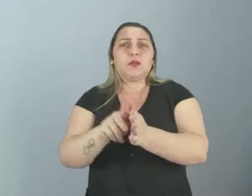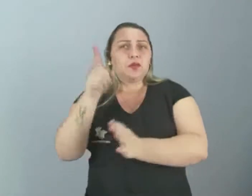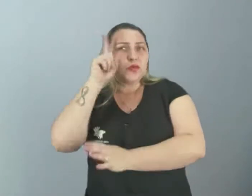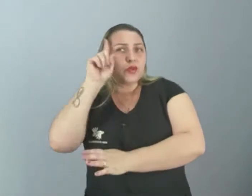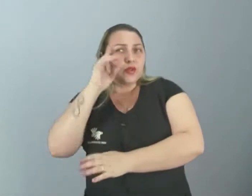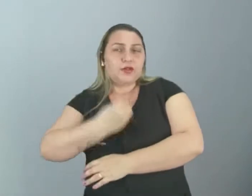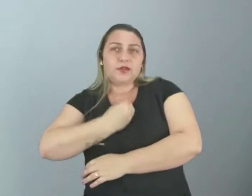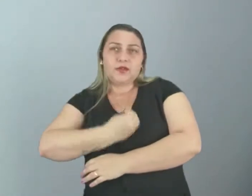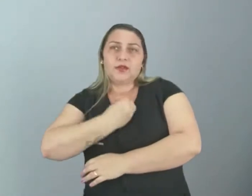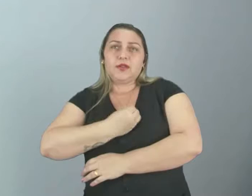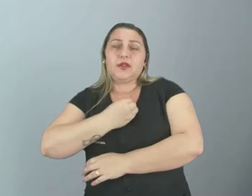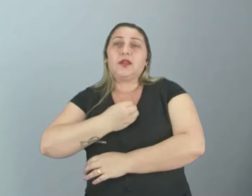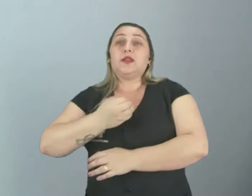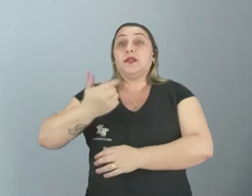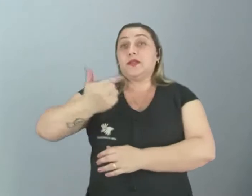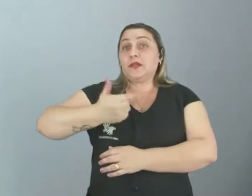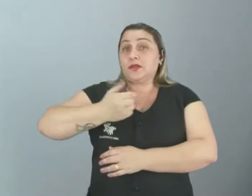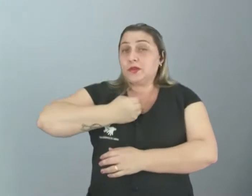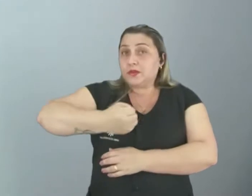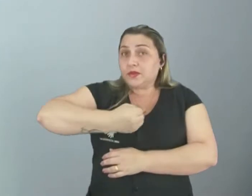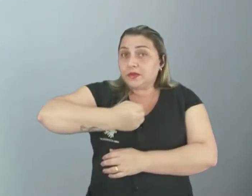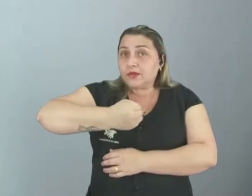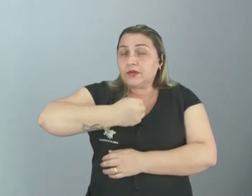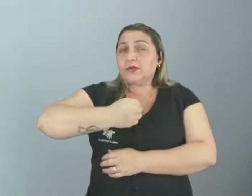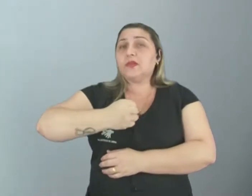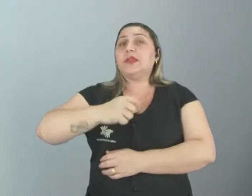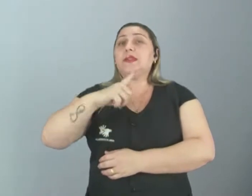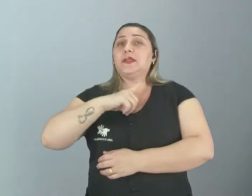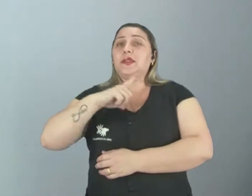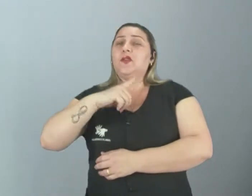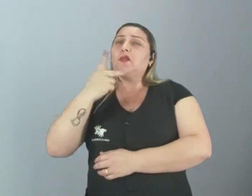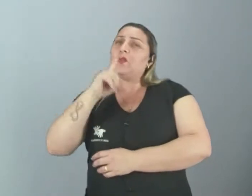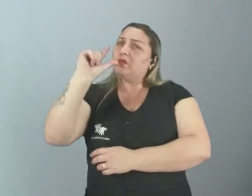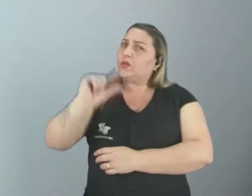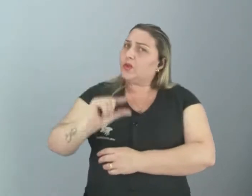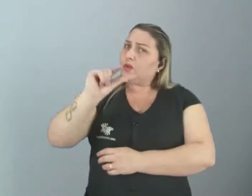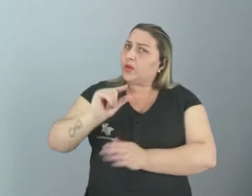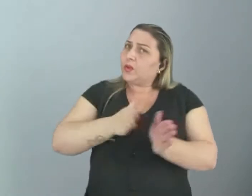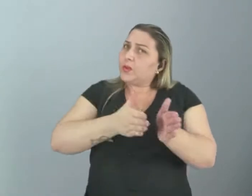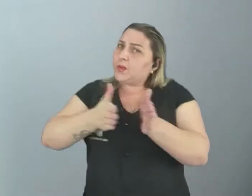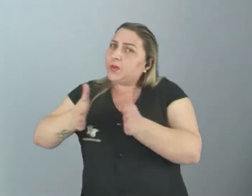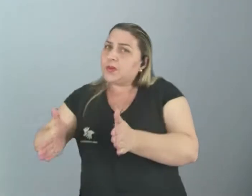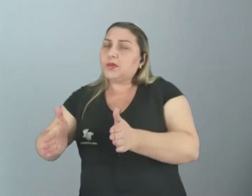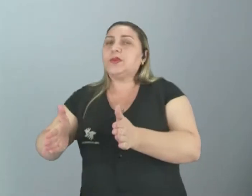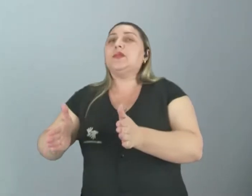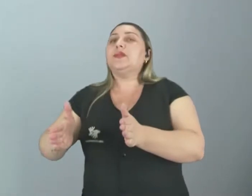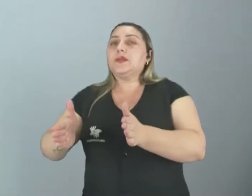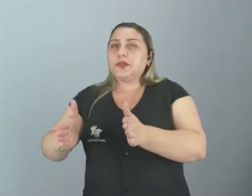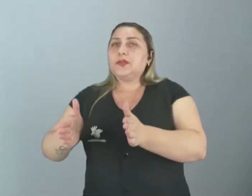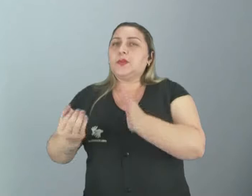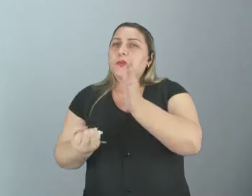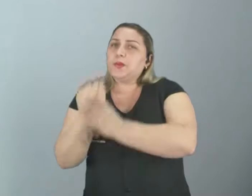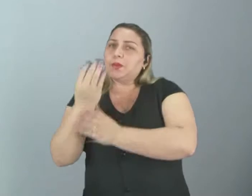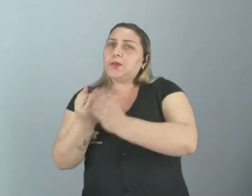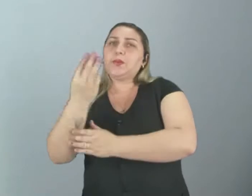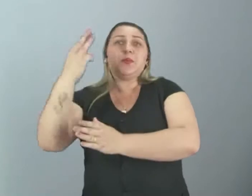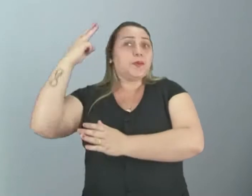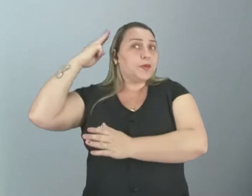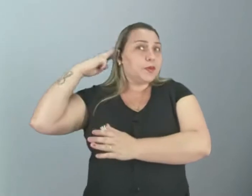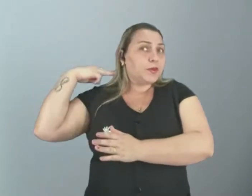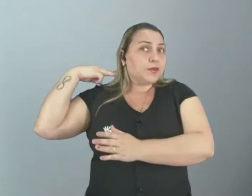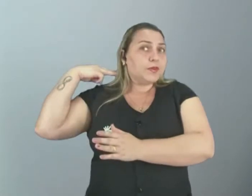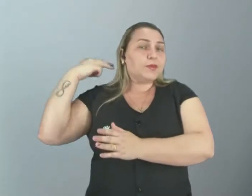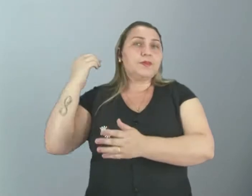cotidiano dele. E na segunda parte da entrevista, a gente tem quando ele fala um pouquinho da trajetória dele nessa criação da Turma da